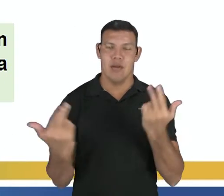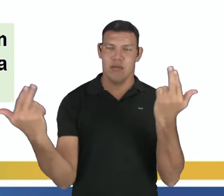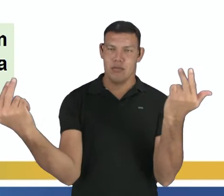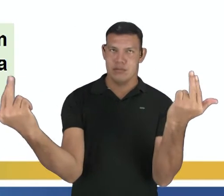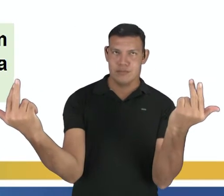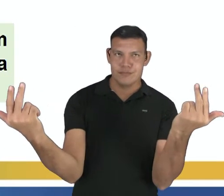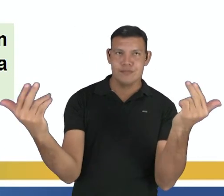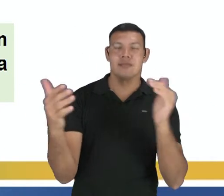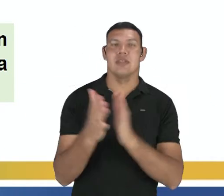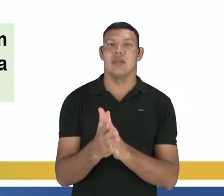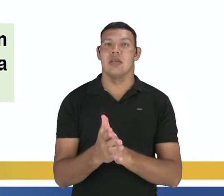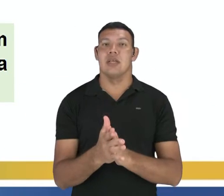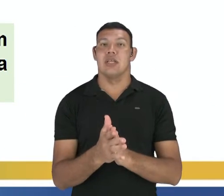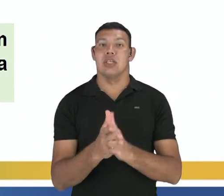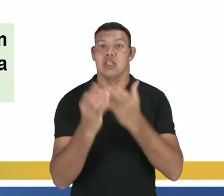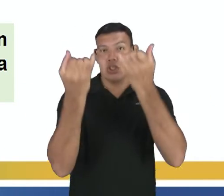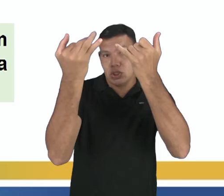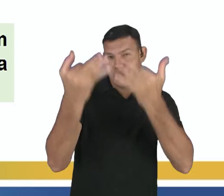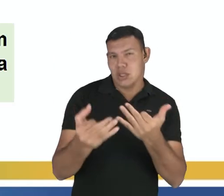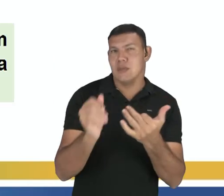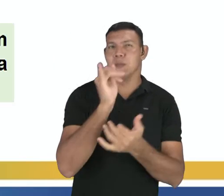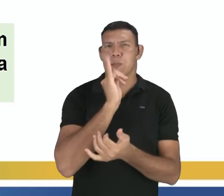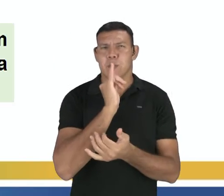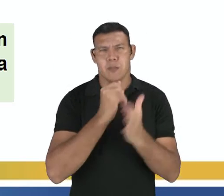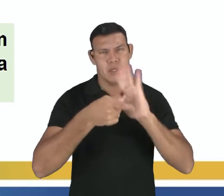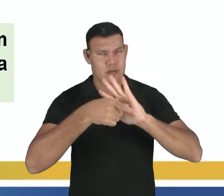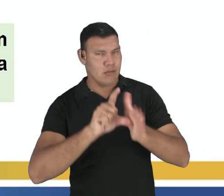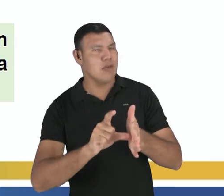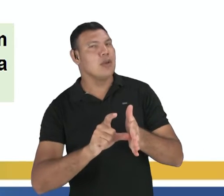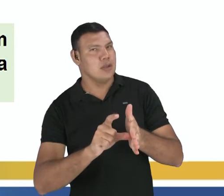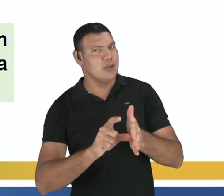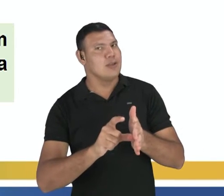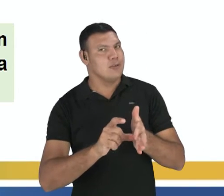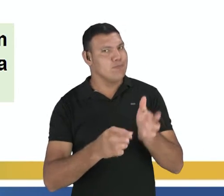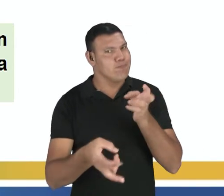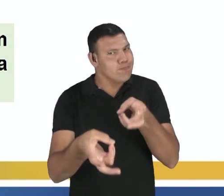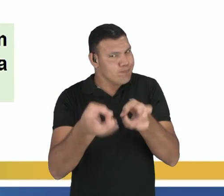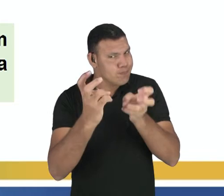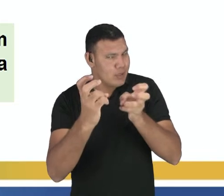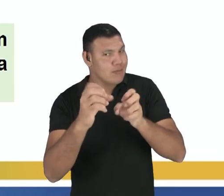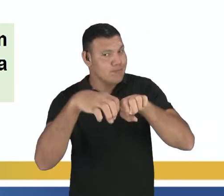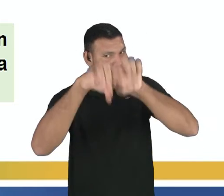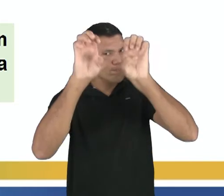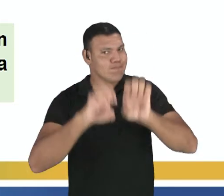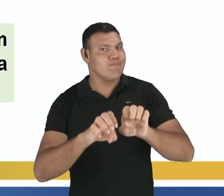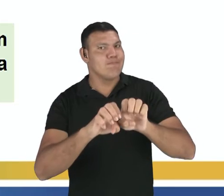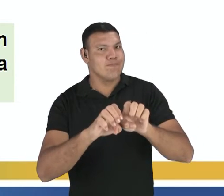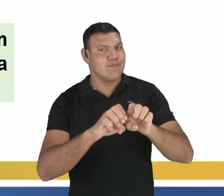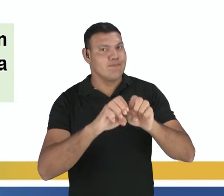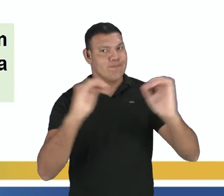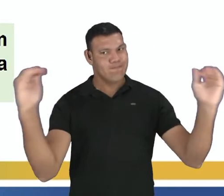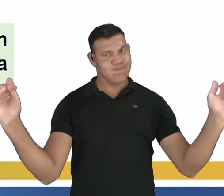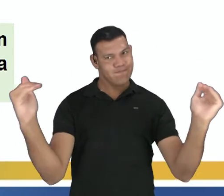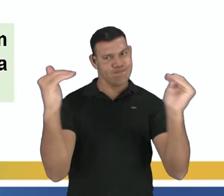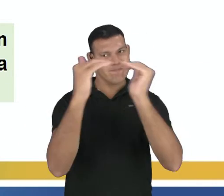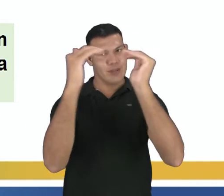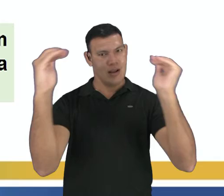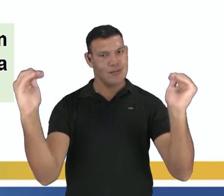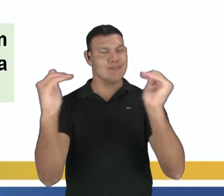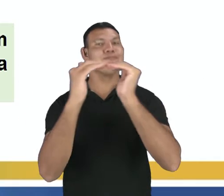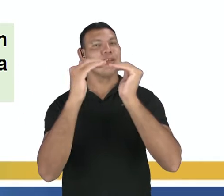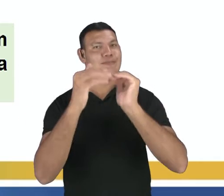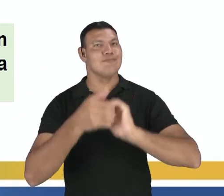trabalhado nos exemplos anteriores, vocês perceberam que nós trabalhamos essas equações a fim de que nós